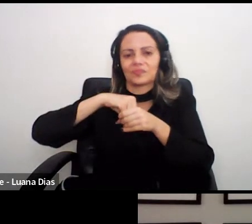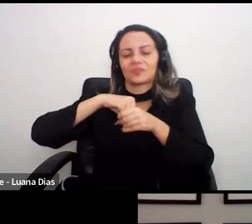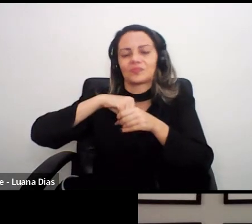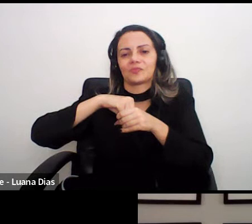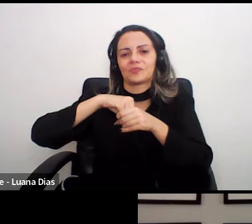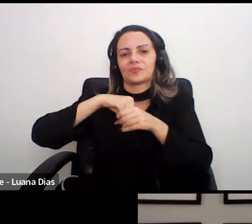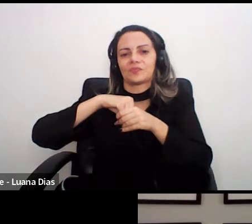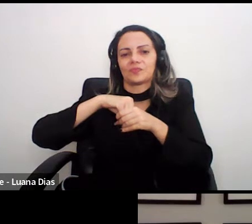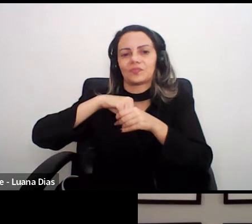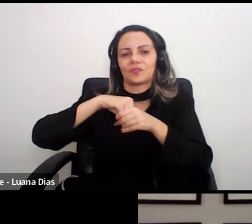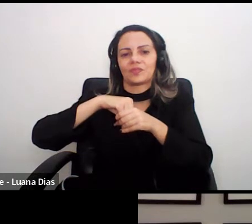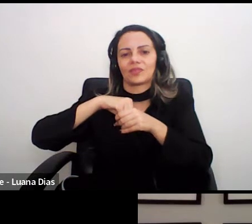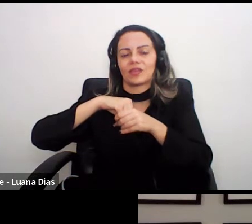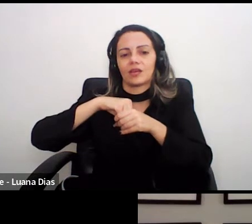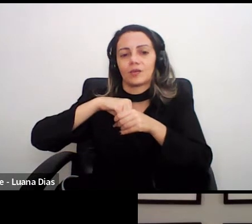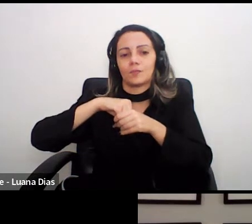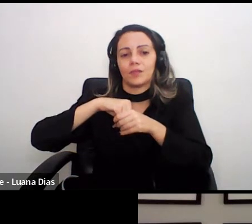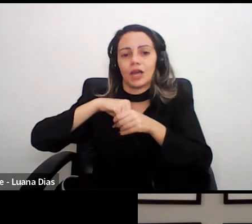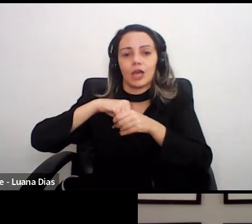aqui do nosso tribunal.